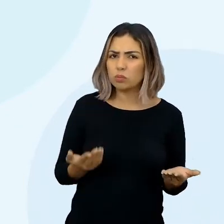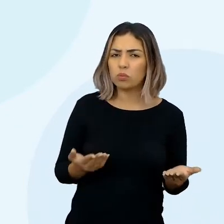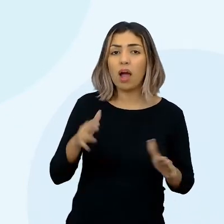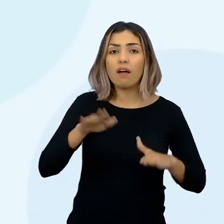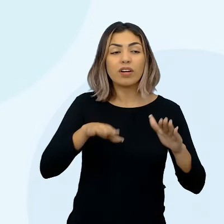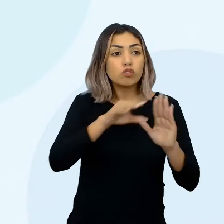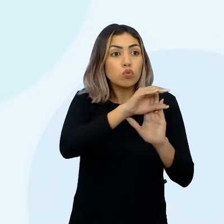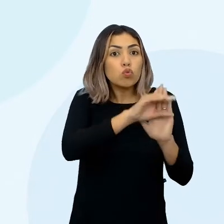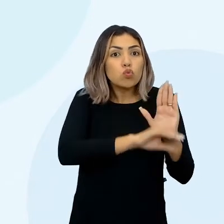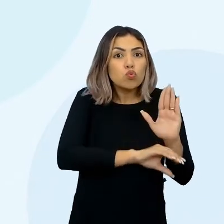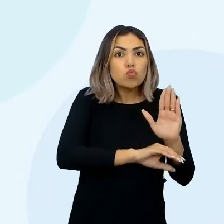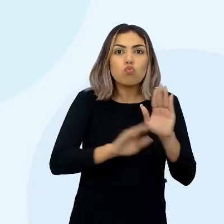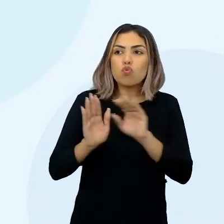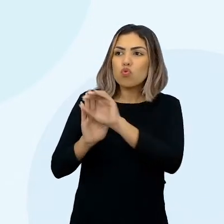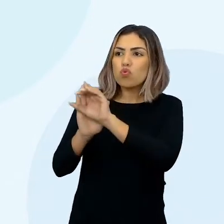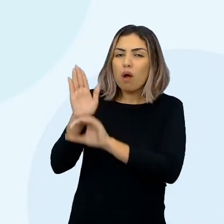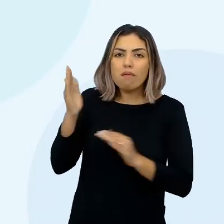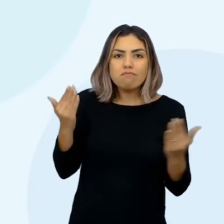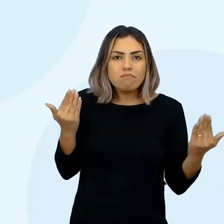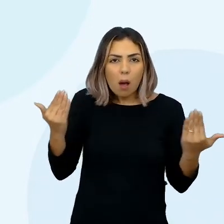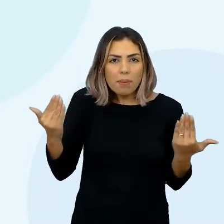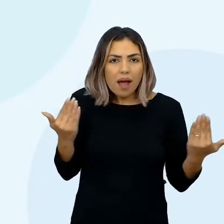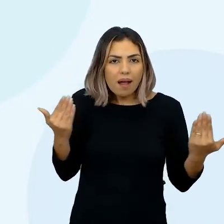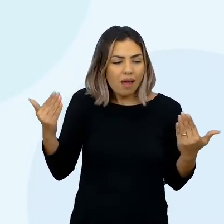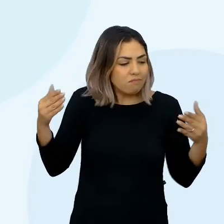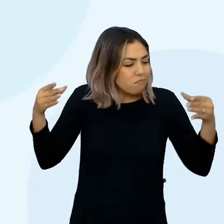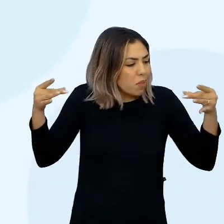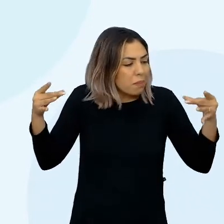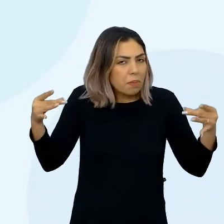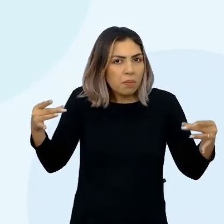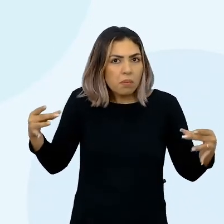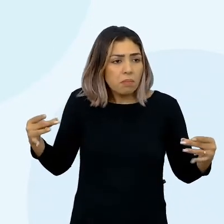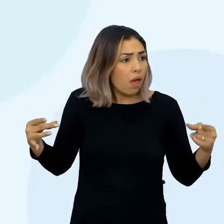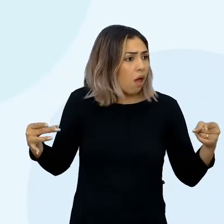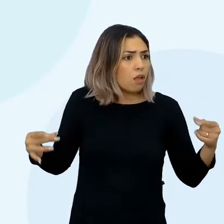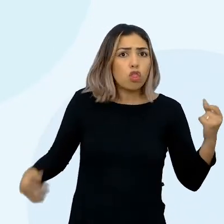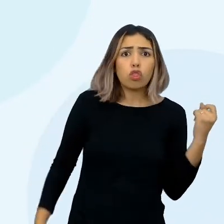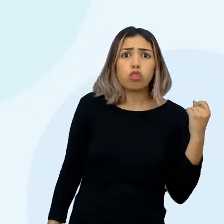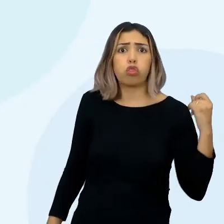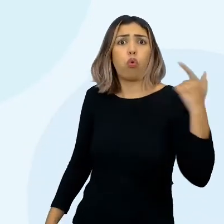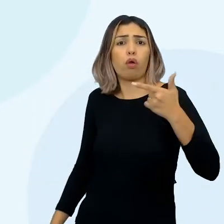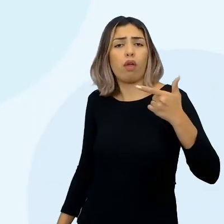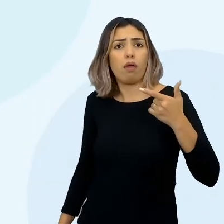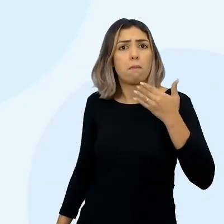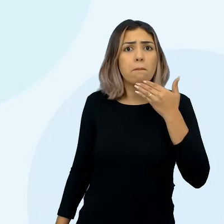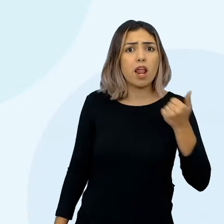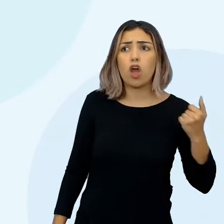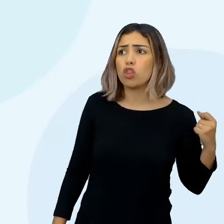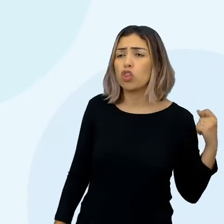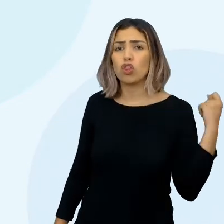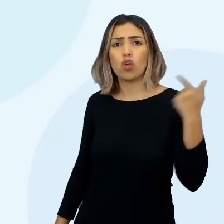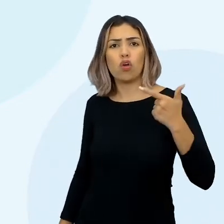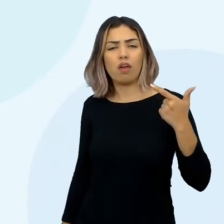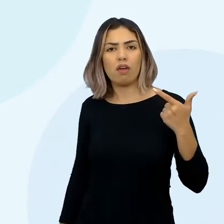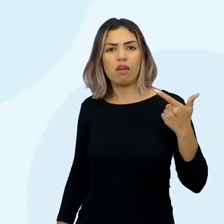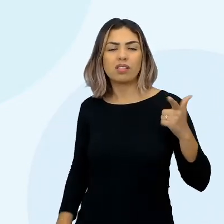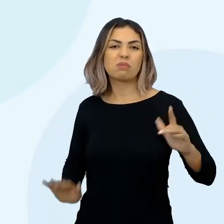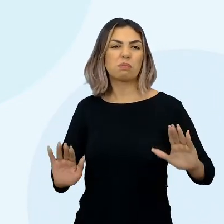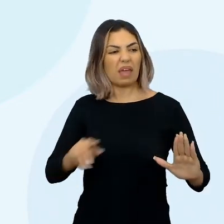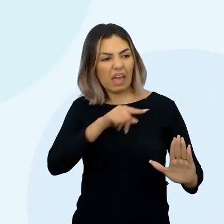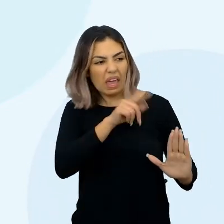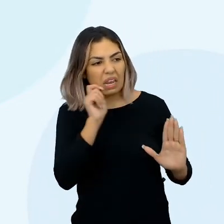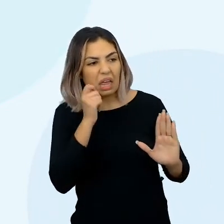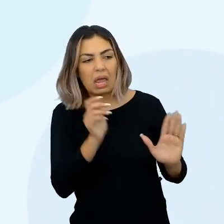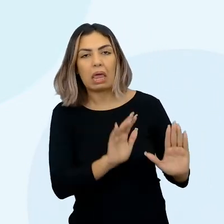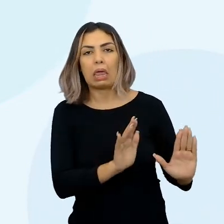dessas pessoas, às vezes a pessoa negra ela era até mais qualificada que a pessoa branca, né? Então, essas